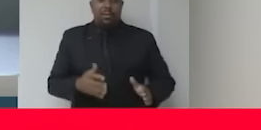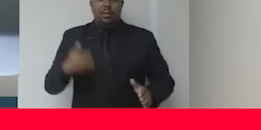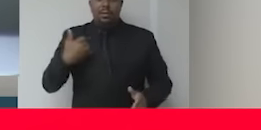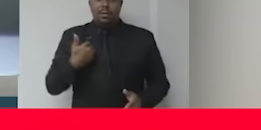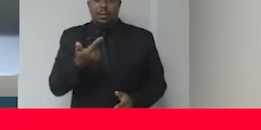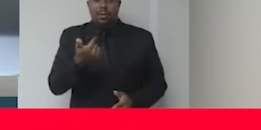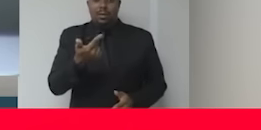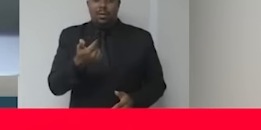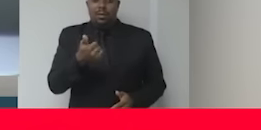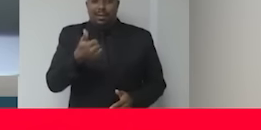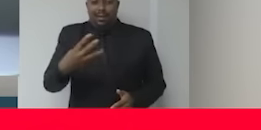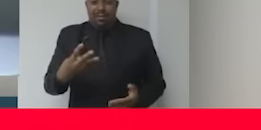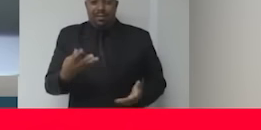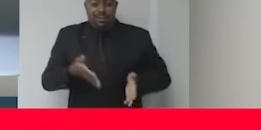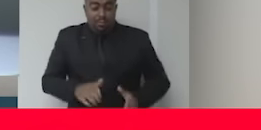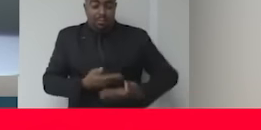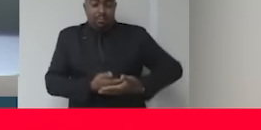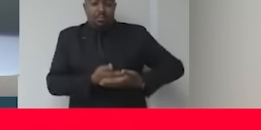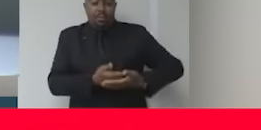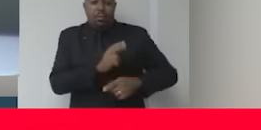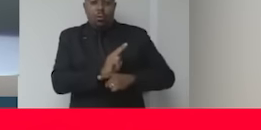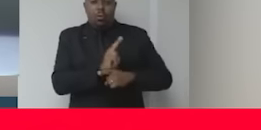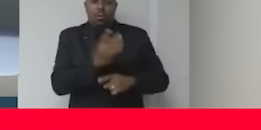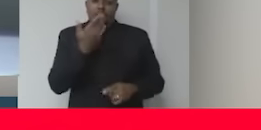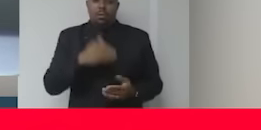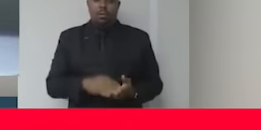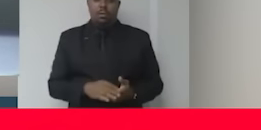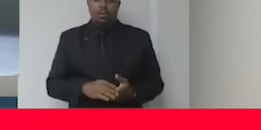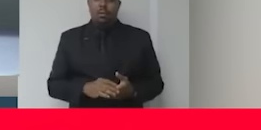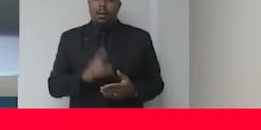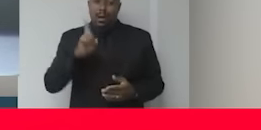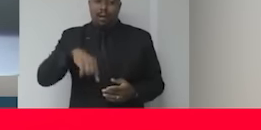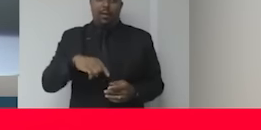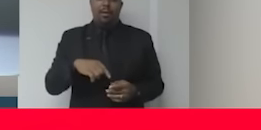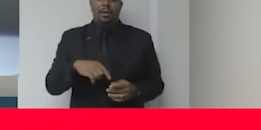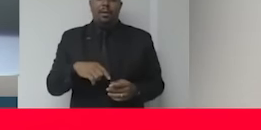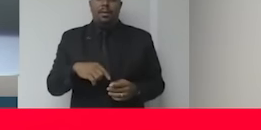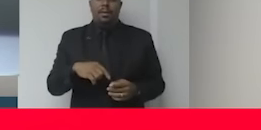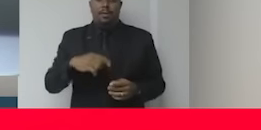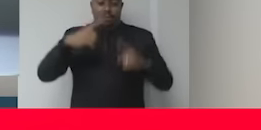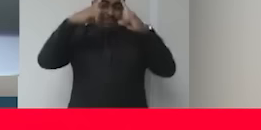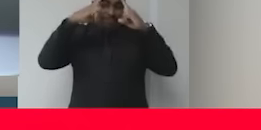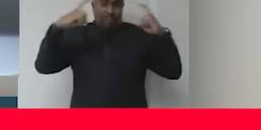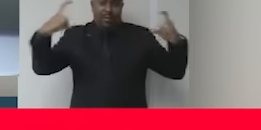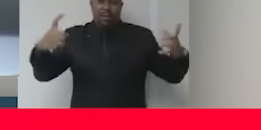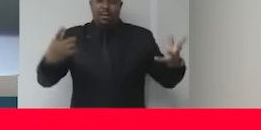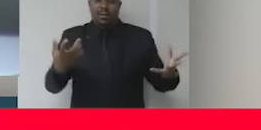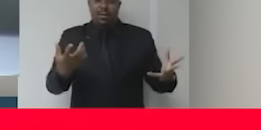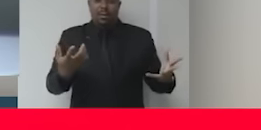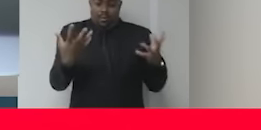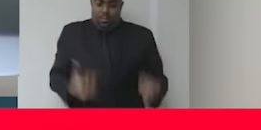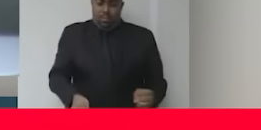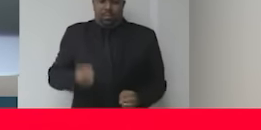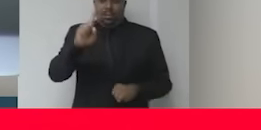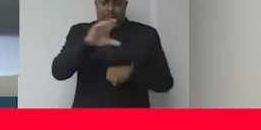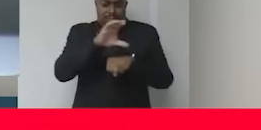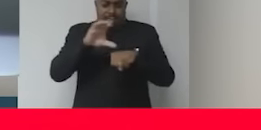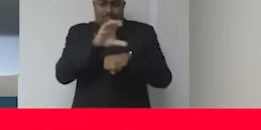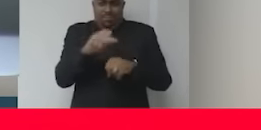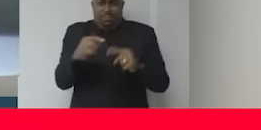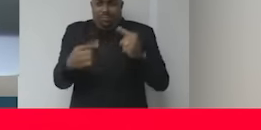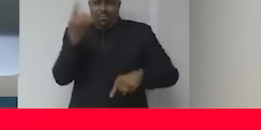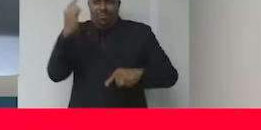é uma violência inominável e inadmissível dentro da nossa Constituição, que eu vou sempre repetir